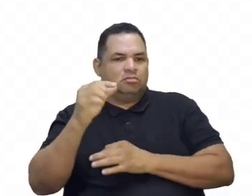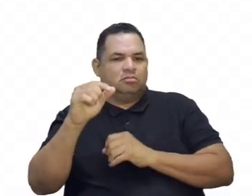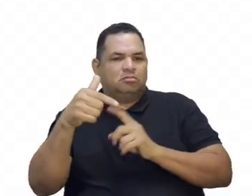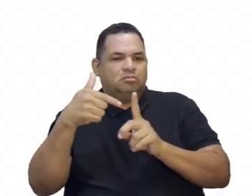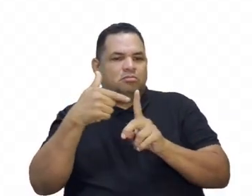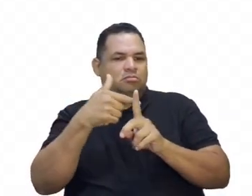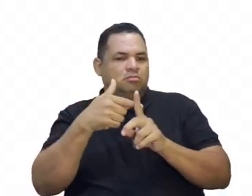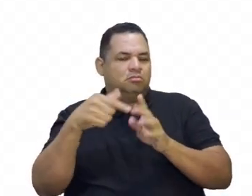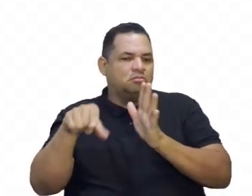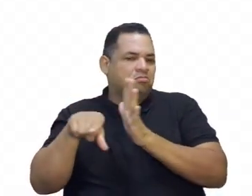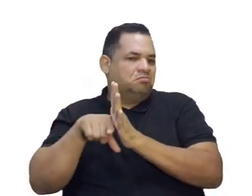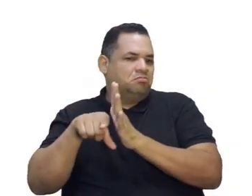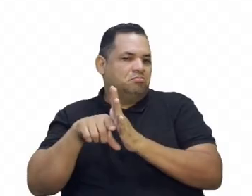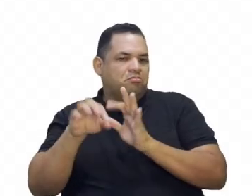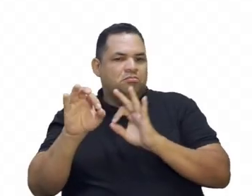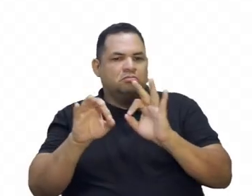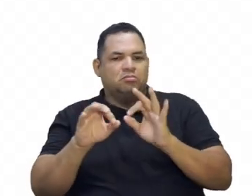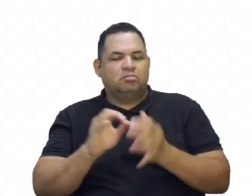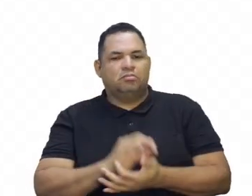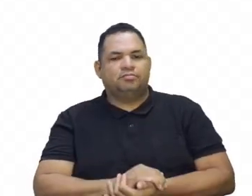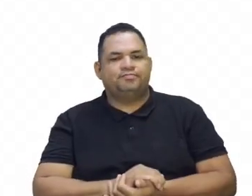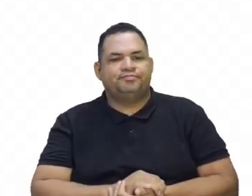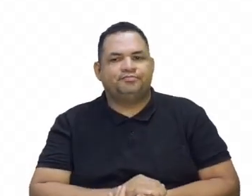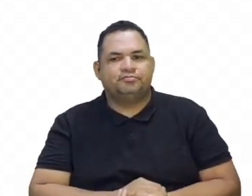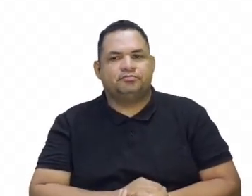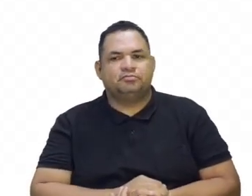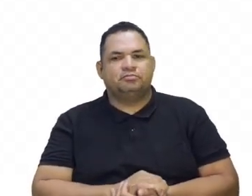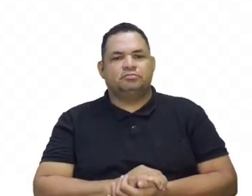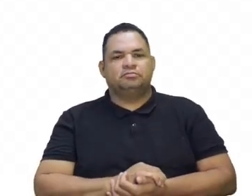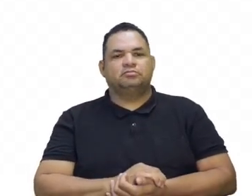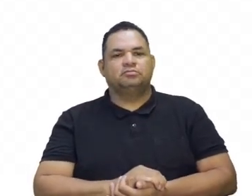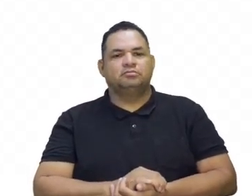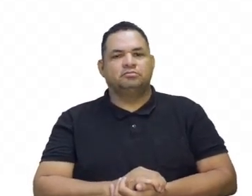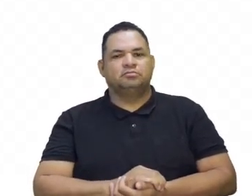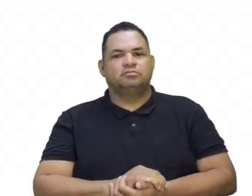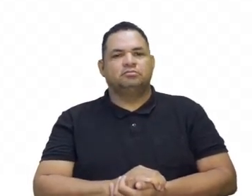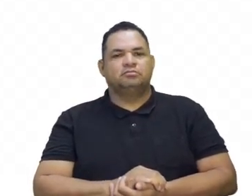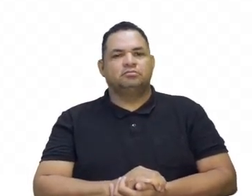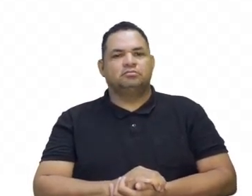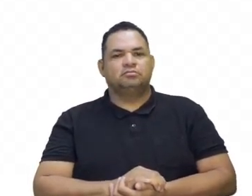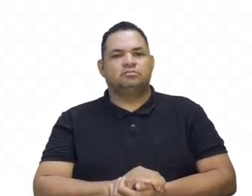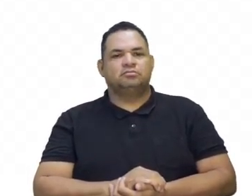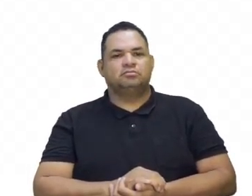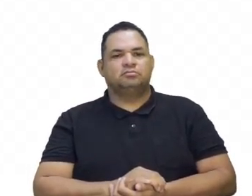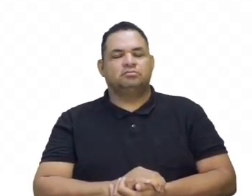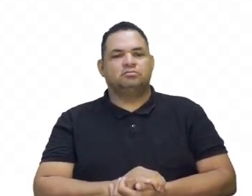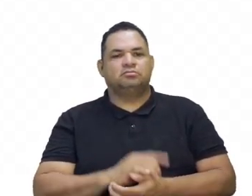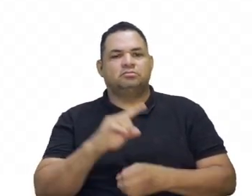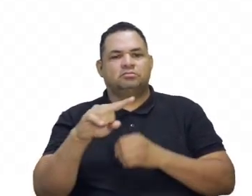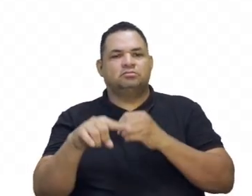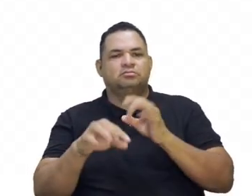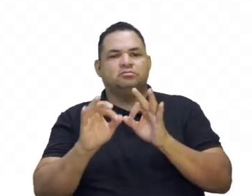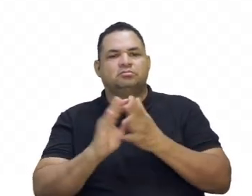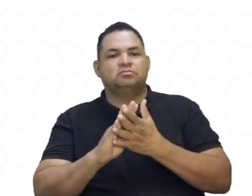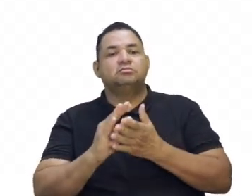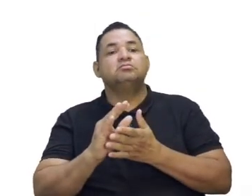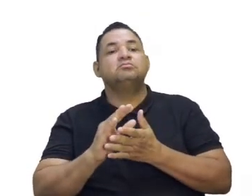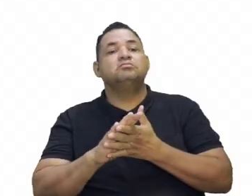que ficam no núcleo do átomo. Pergunto a vocês, esse modelo de Thomson, o átomo tem